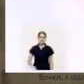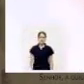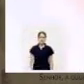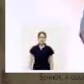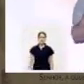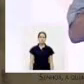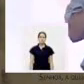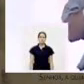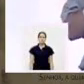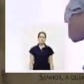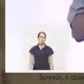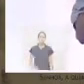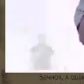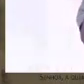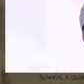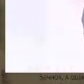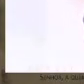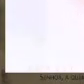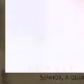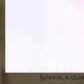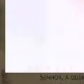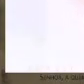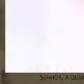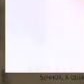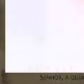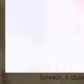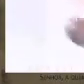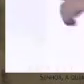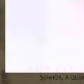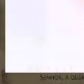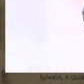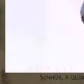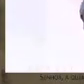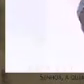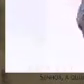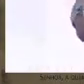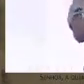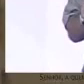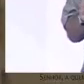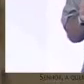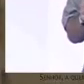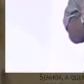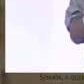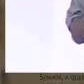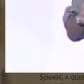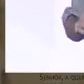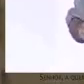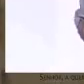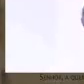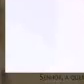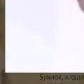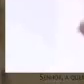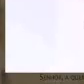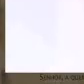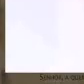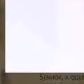dizia, não pense que você é atrapalhado, não, quando você olha para o corpo de uma pessoa e só pensa malícia. Claro, vai ter